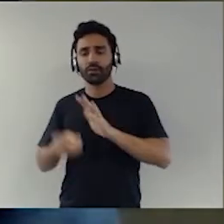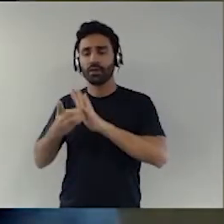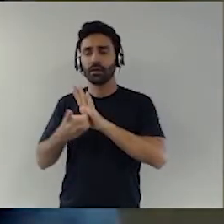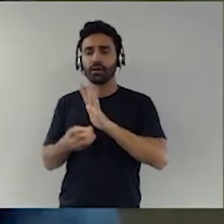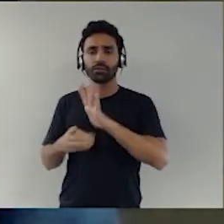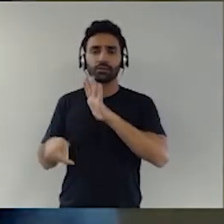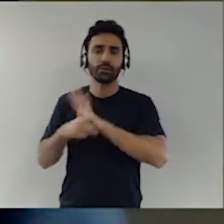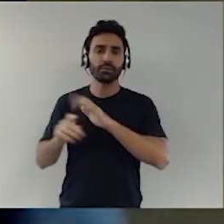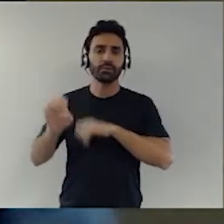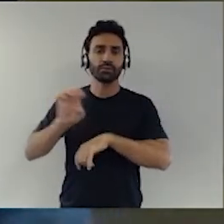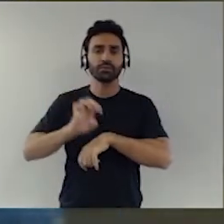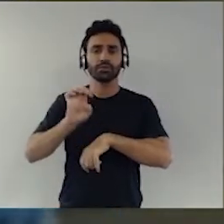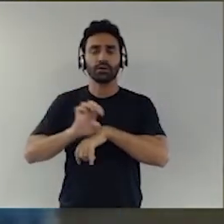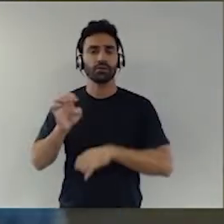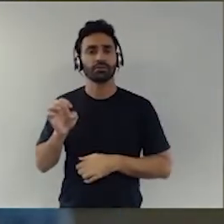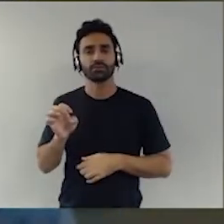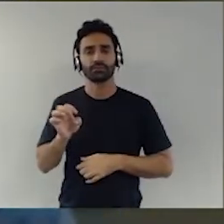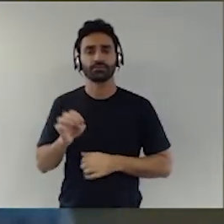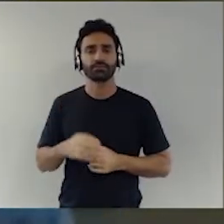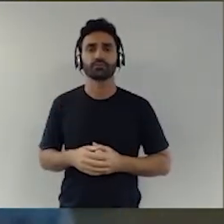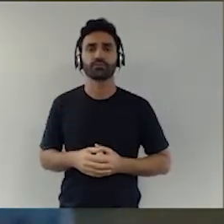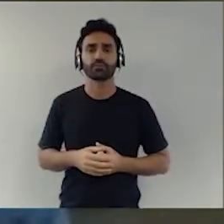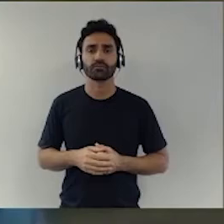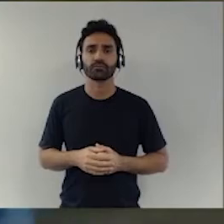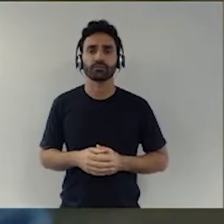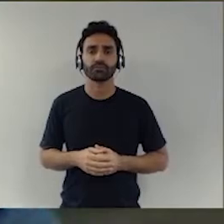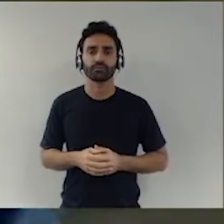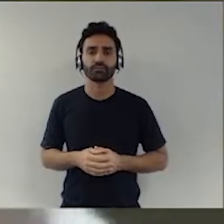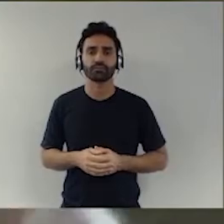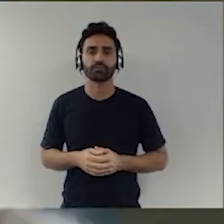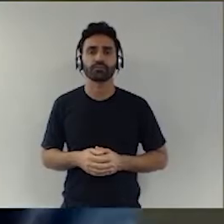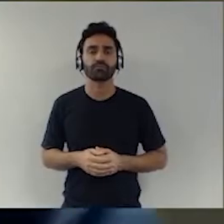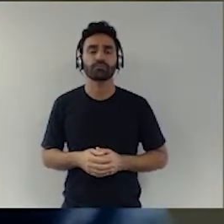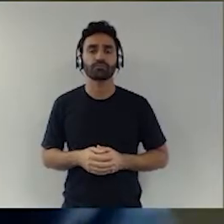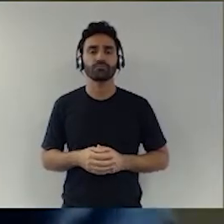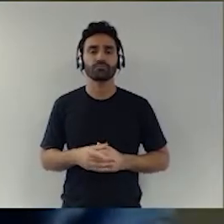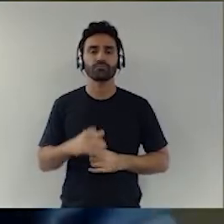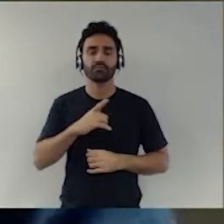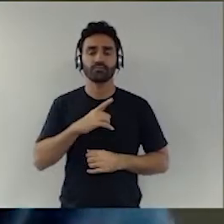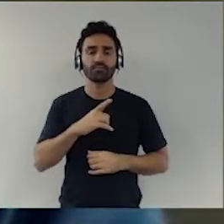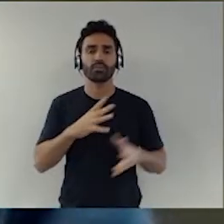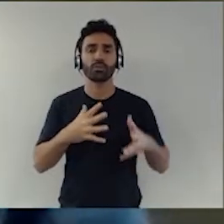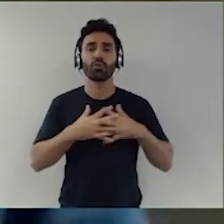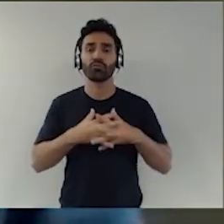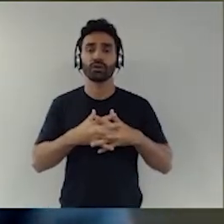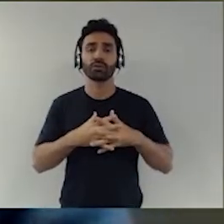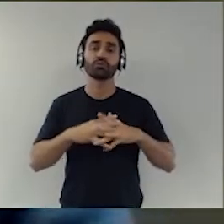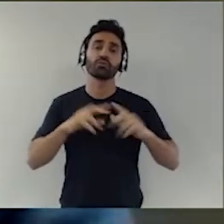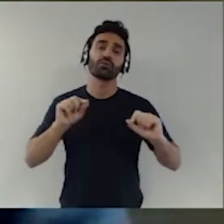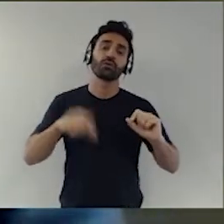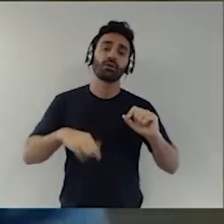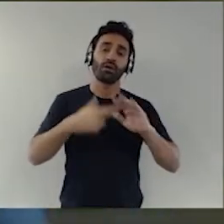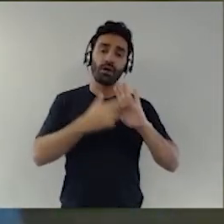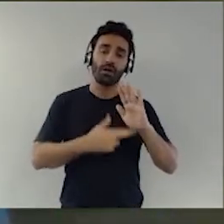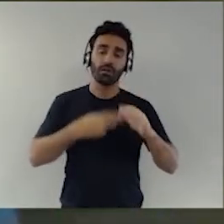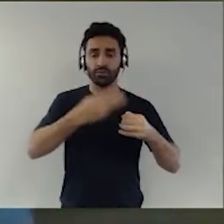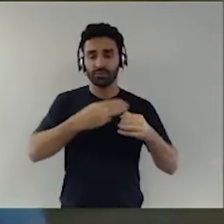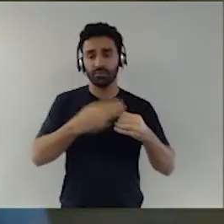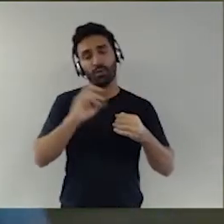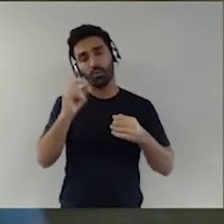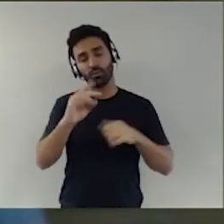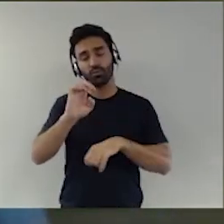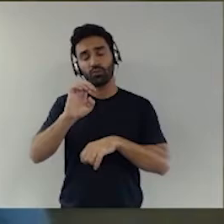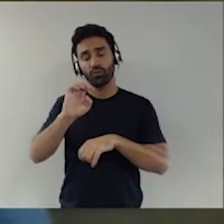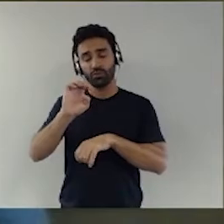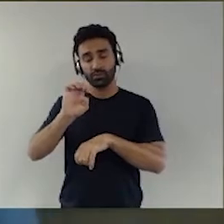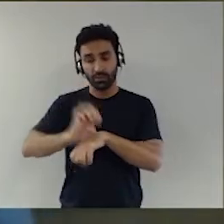Estado em que aquele município se localiza. Você teria um conflito entre uma norma municipal e uma norma